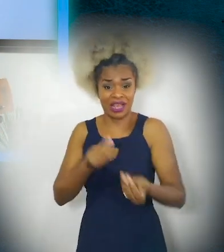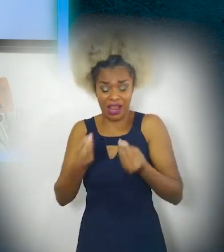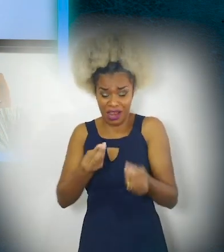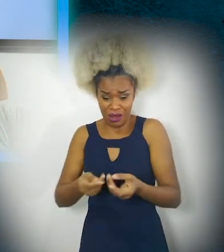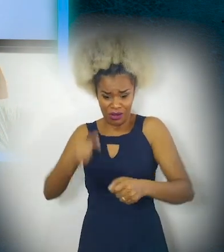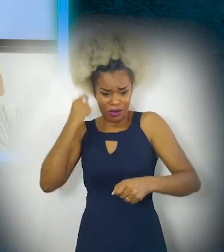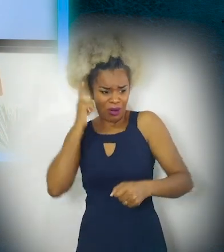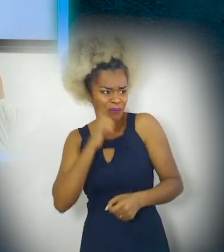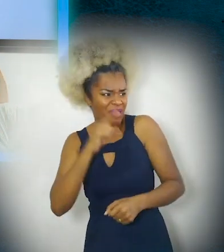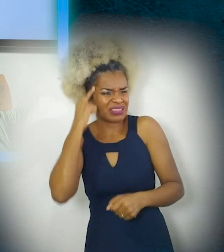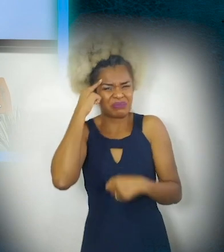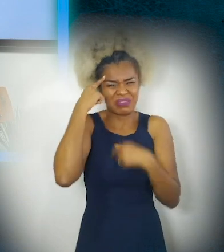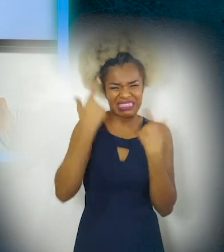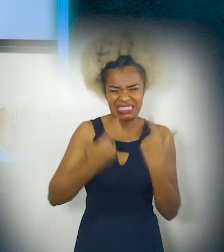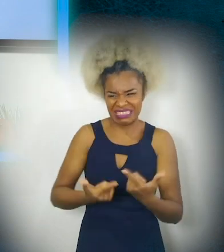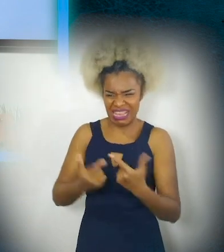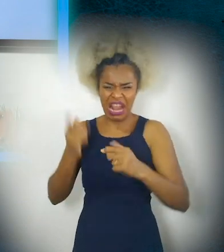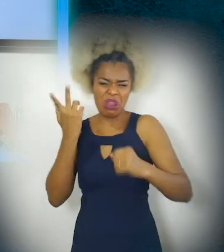que é